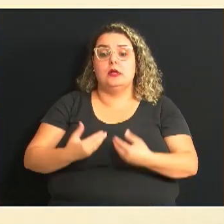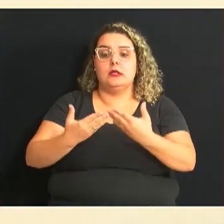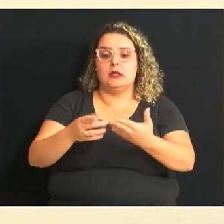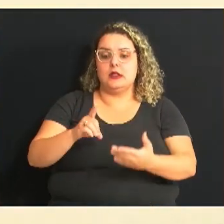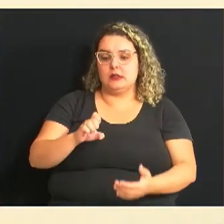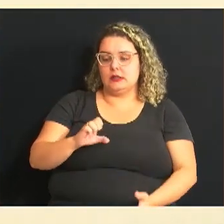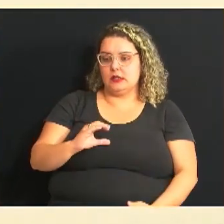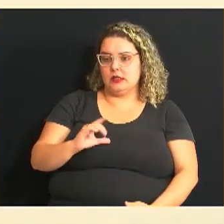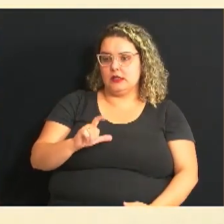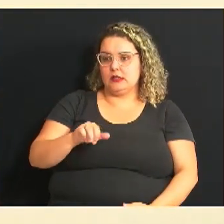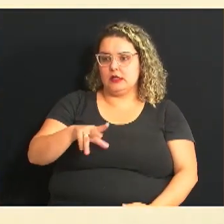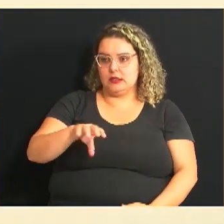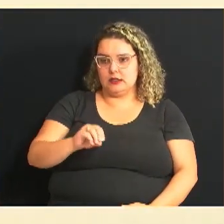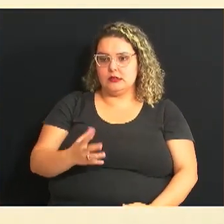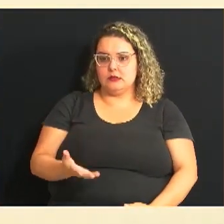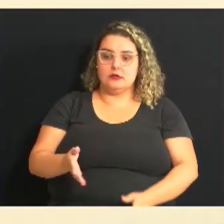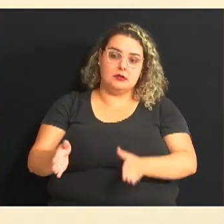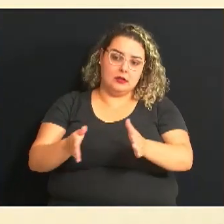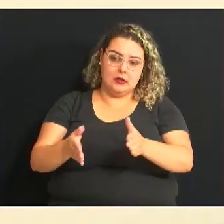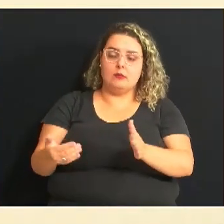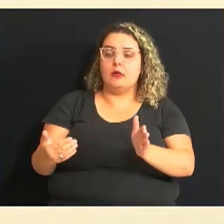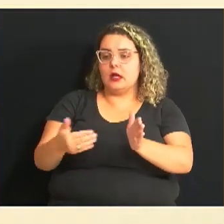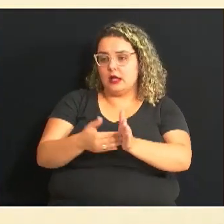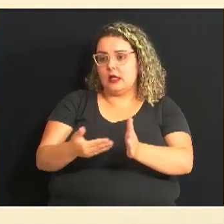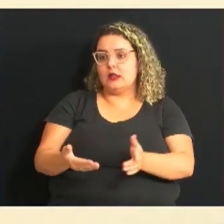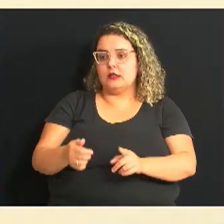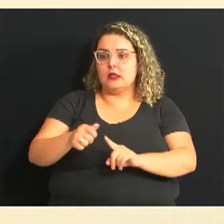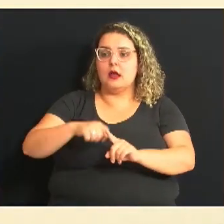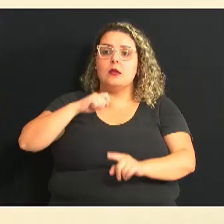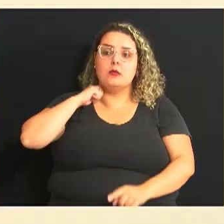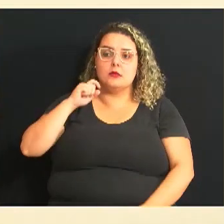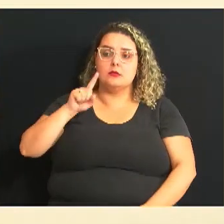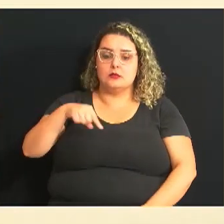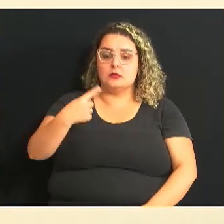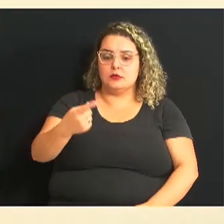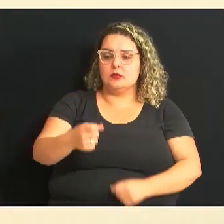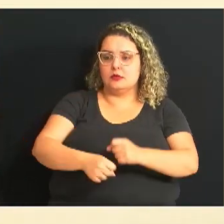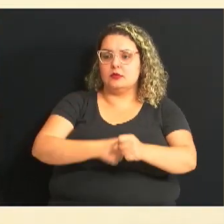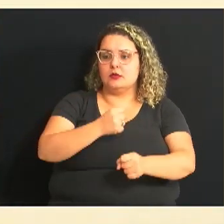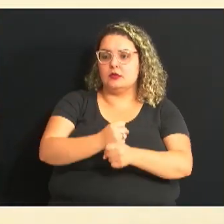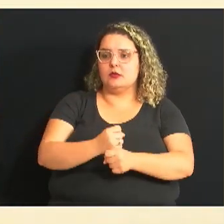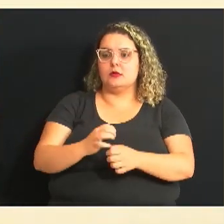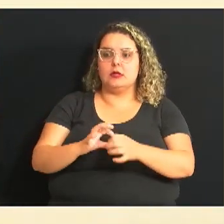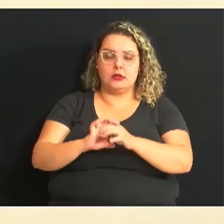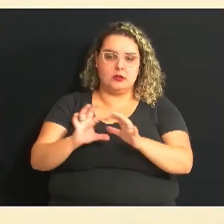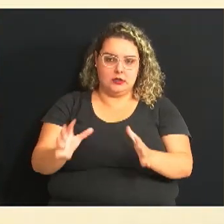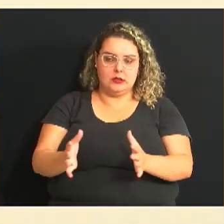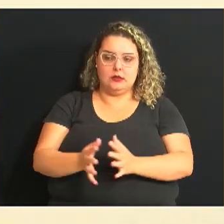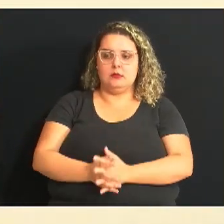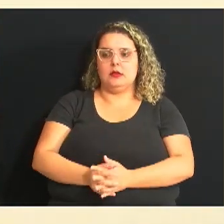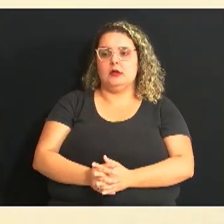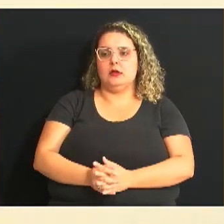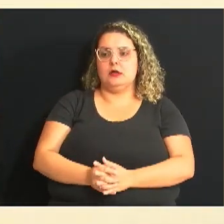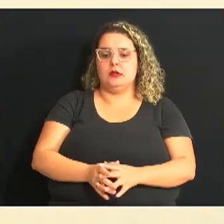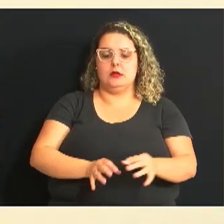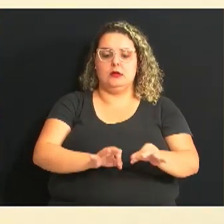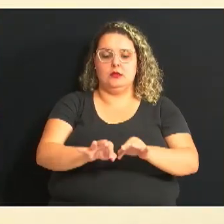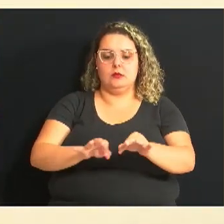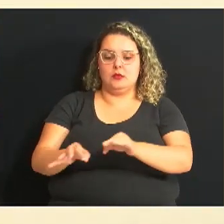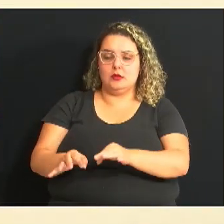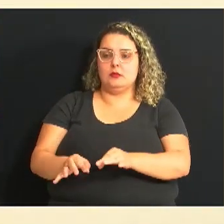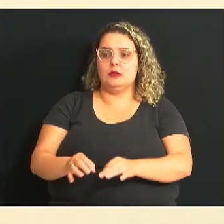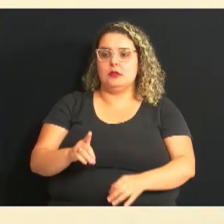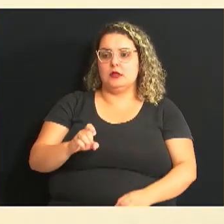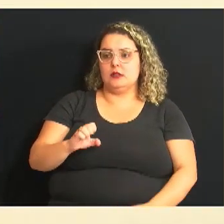seja, nesse momento aqui, até abril do ano que vem, de março a abril, quando é disponibilizado o programa da declaração, a